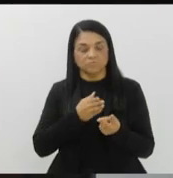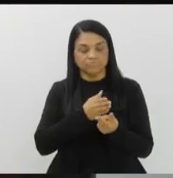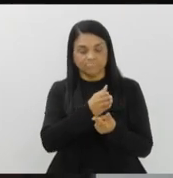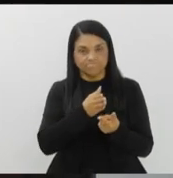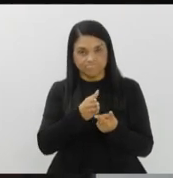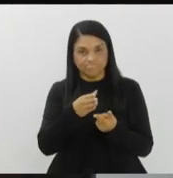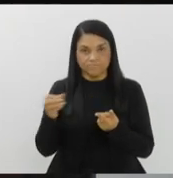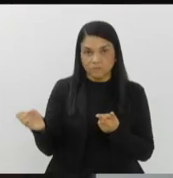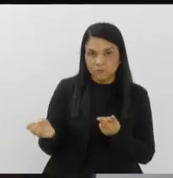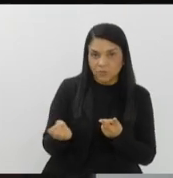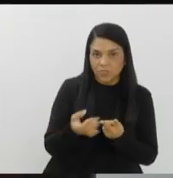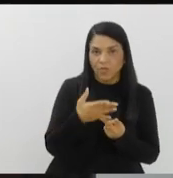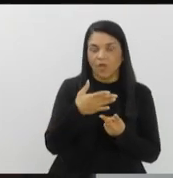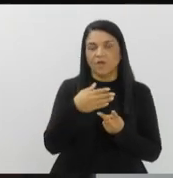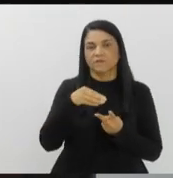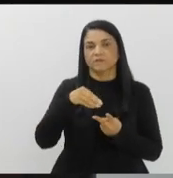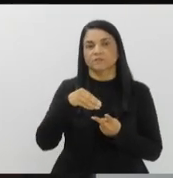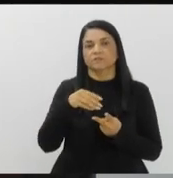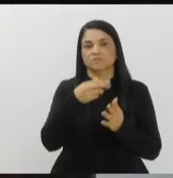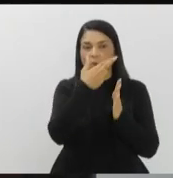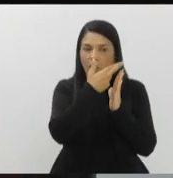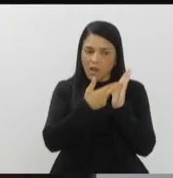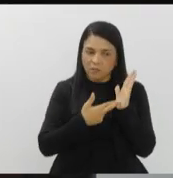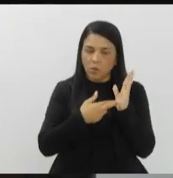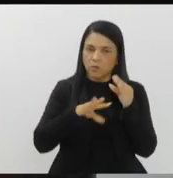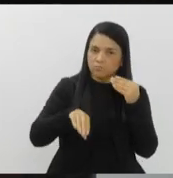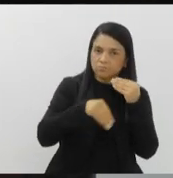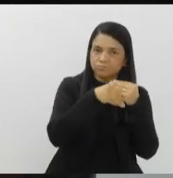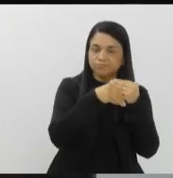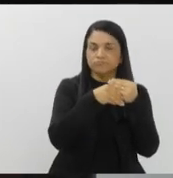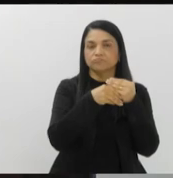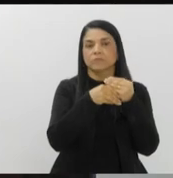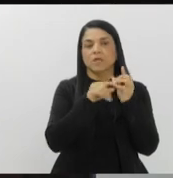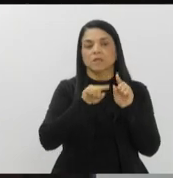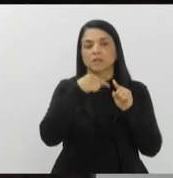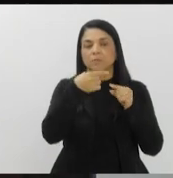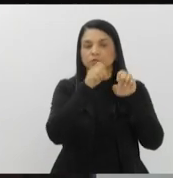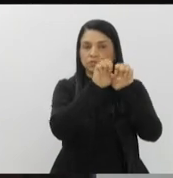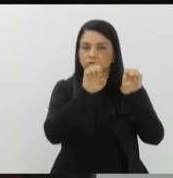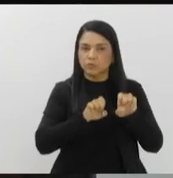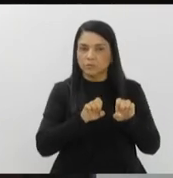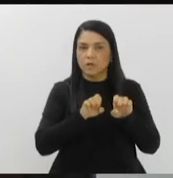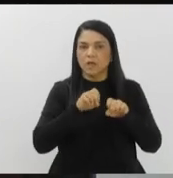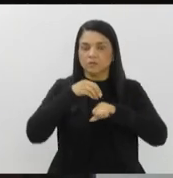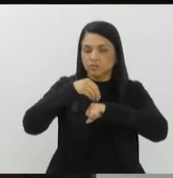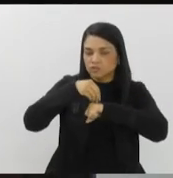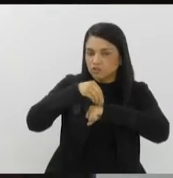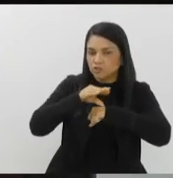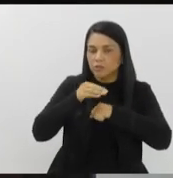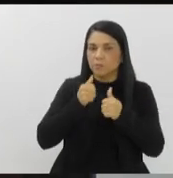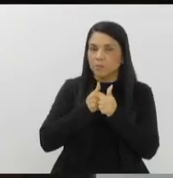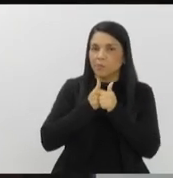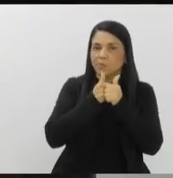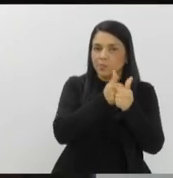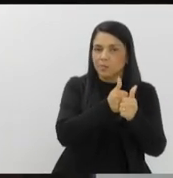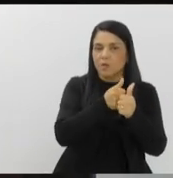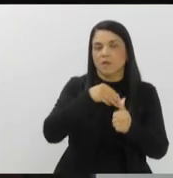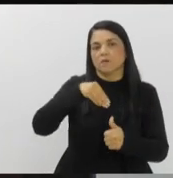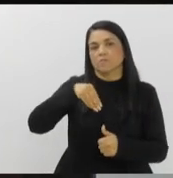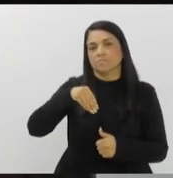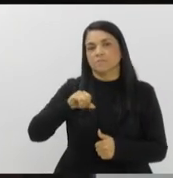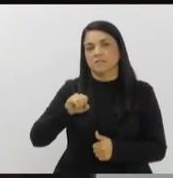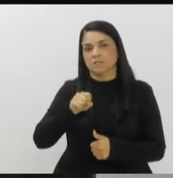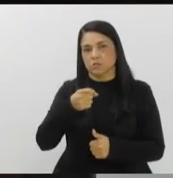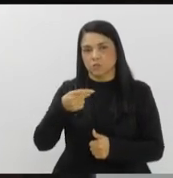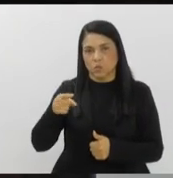vão entrar nesse relatório, e depois a gente vai começar a estruturar os indicadores para acompanhar as missões, né, acompanhar